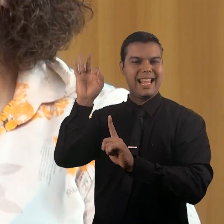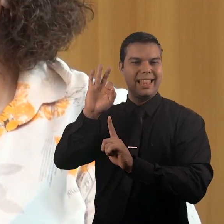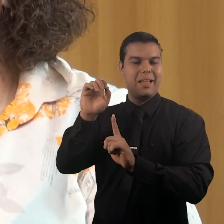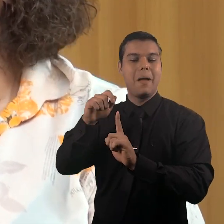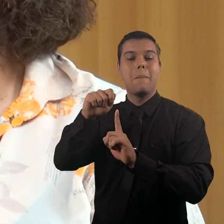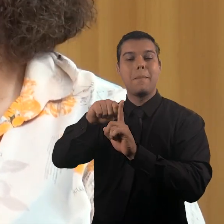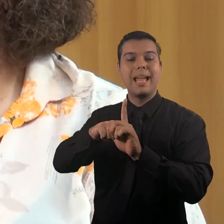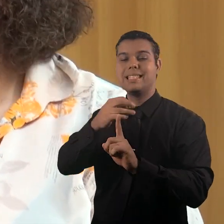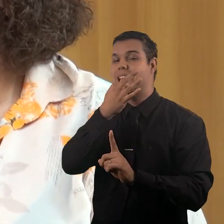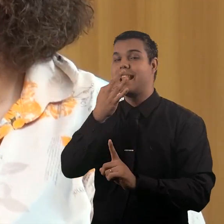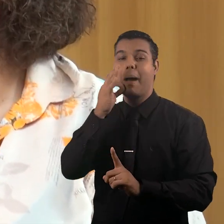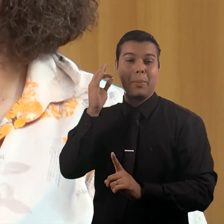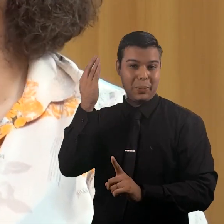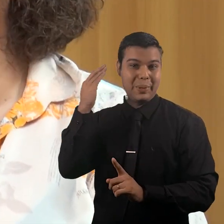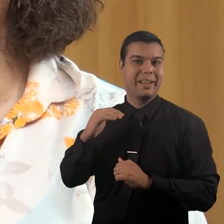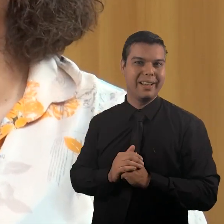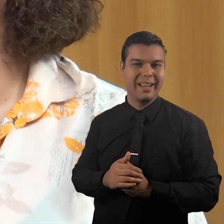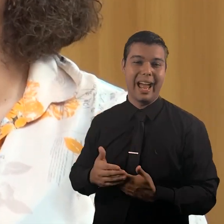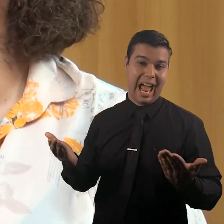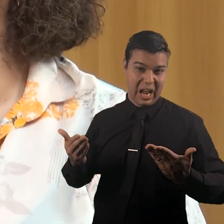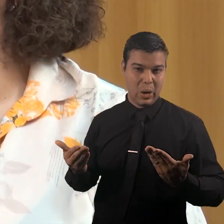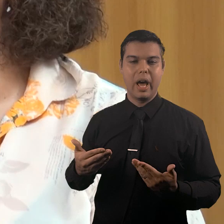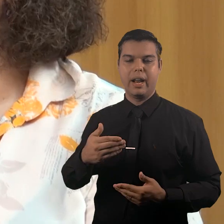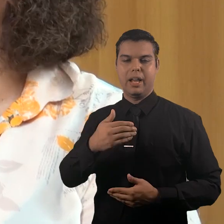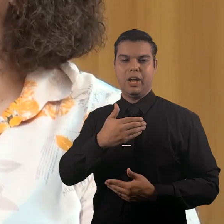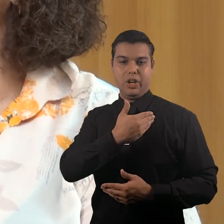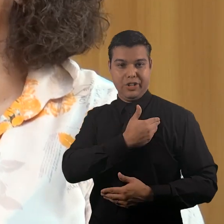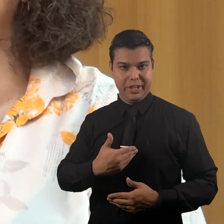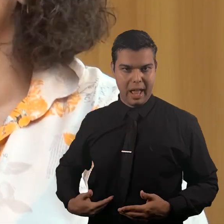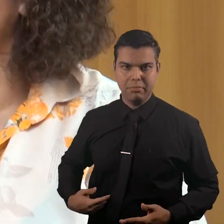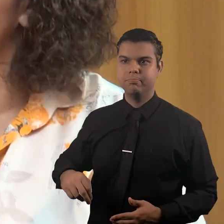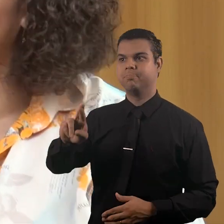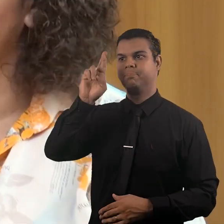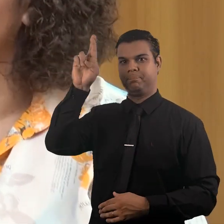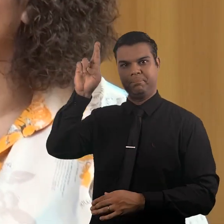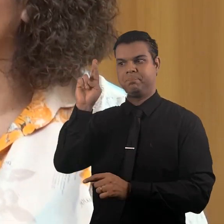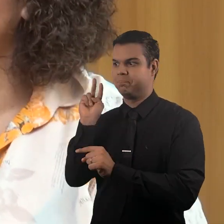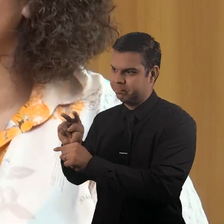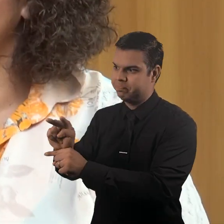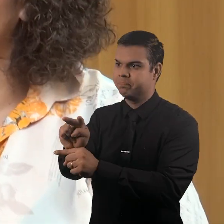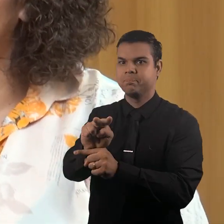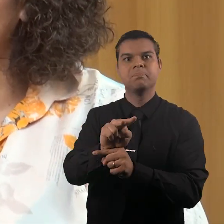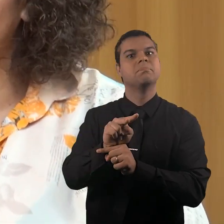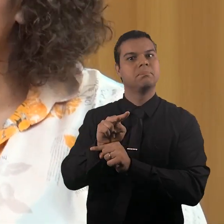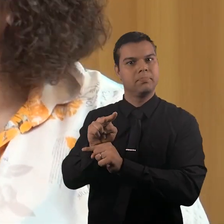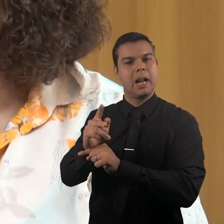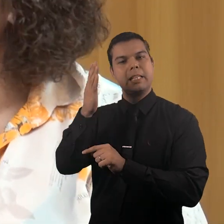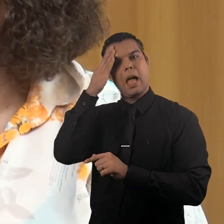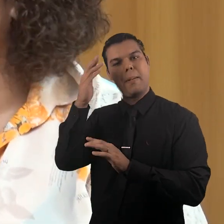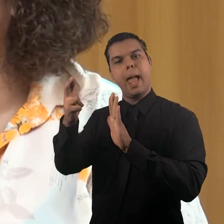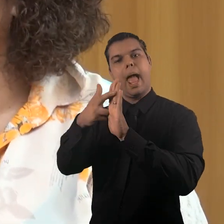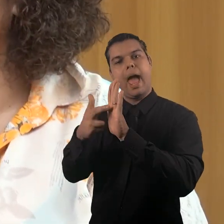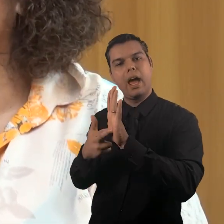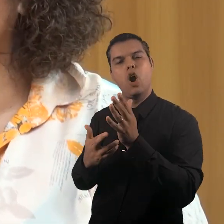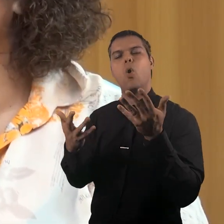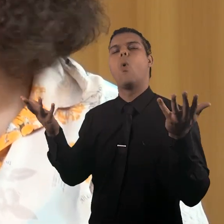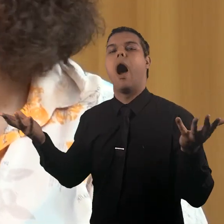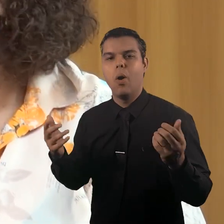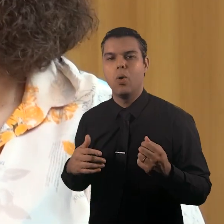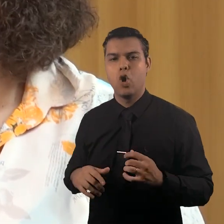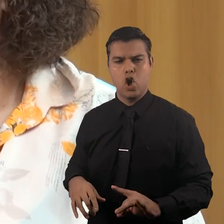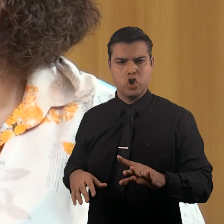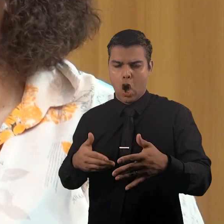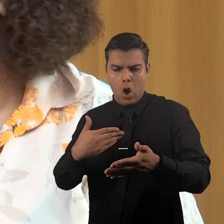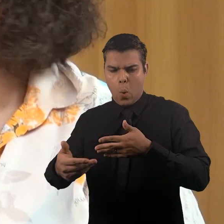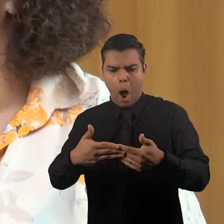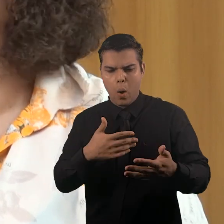todo o fluxo. Então, agora, o Estado também tem a competência de fiscalizar e de dizer quais são as regras. Não é